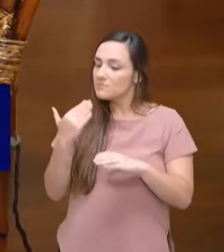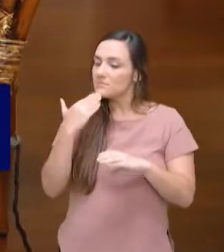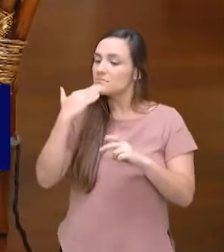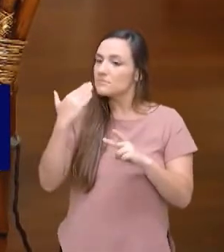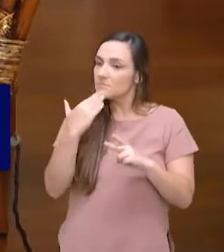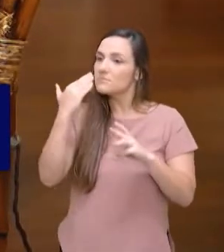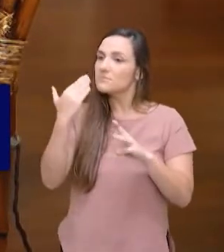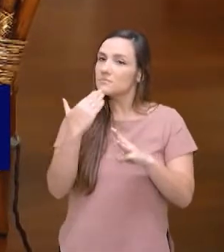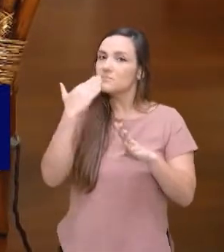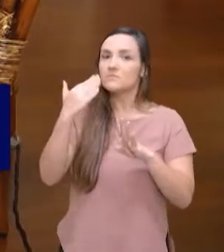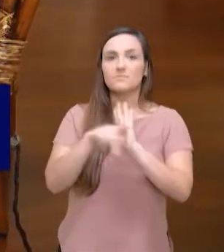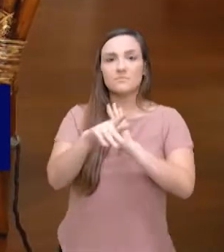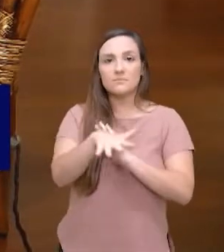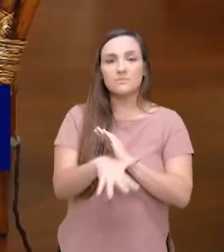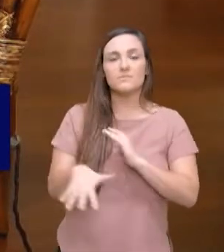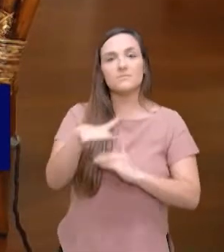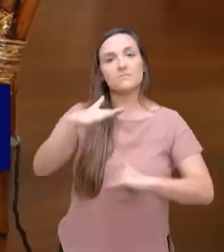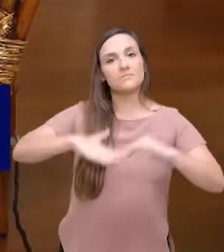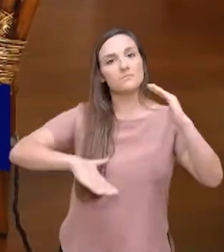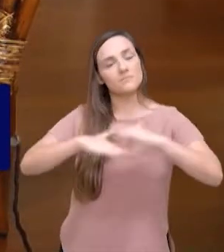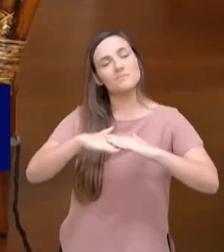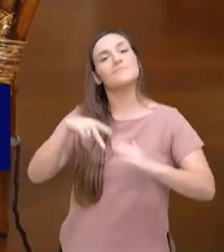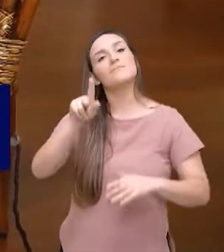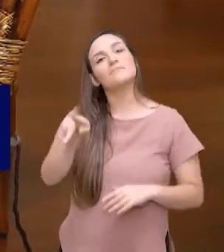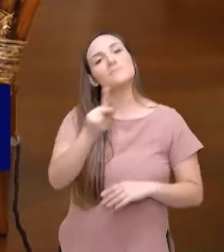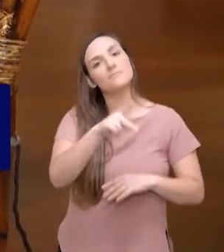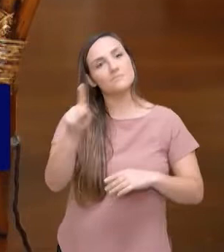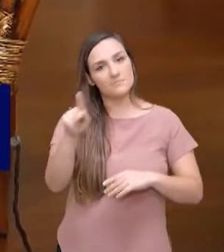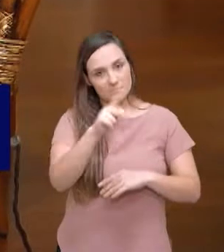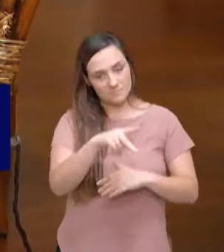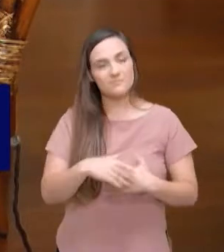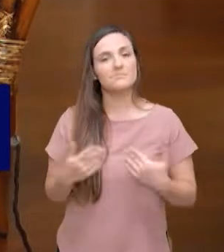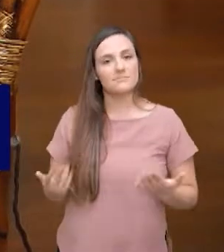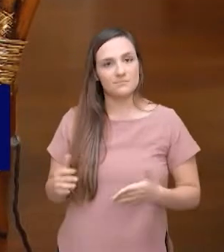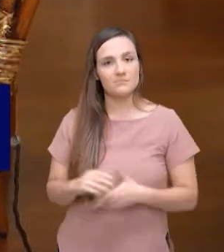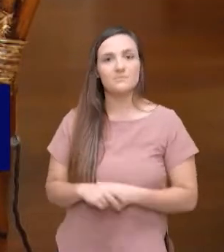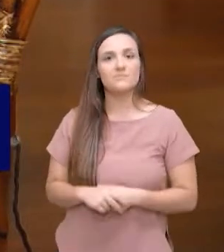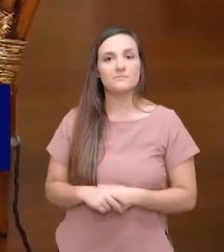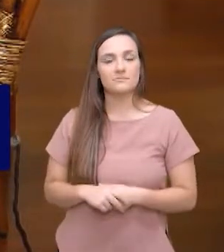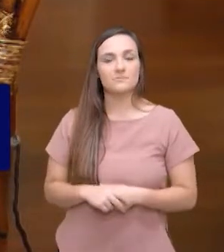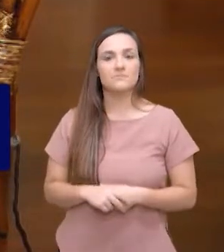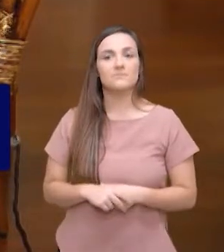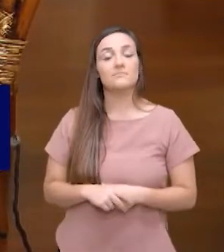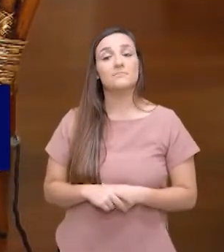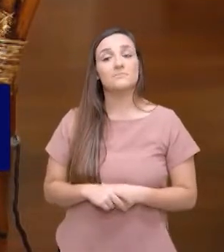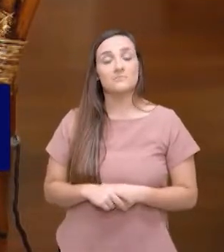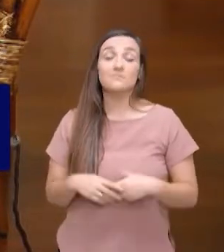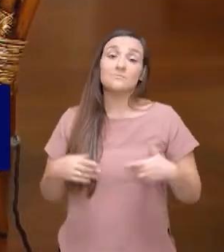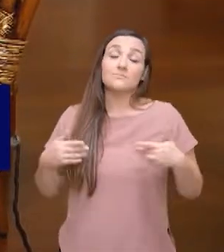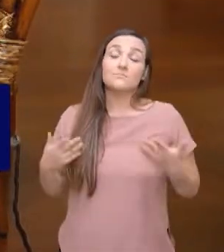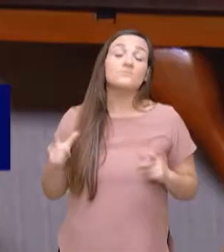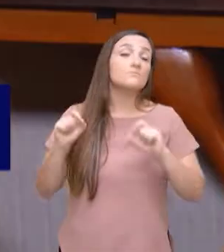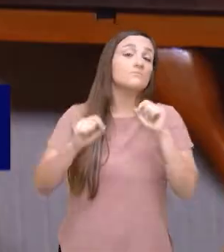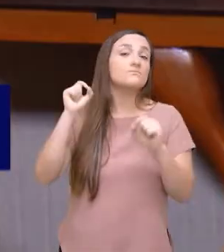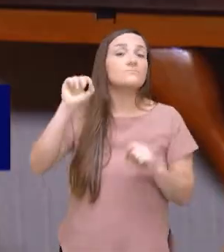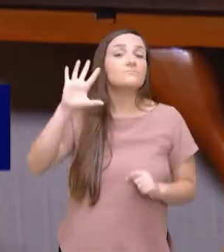pleitos de professoras, entendeu? Além daqueles que eu cuidava ali.